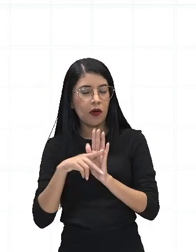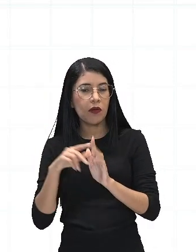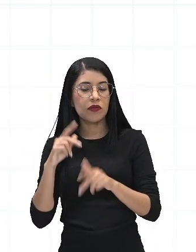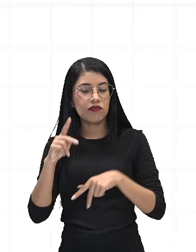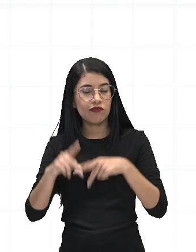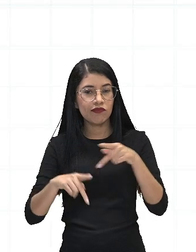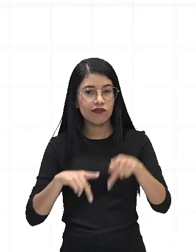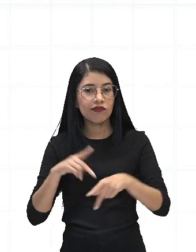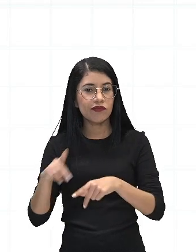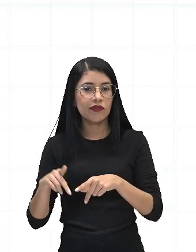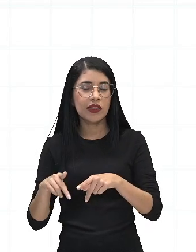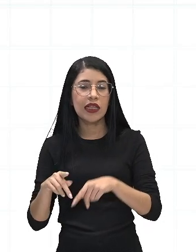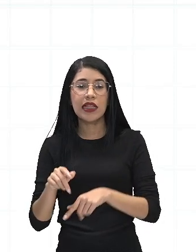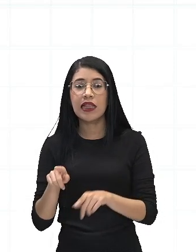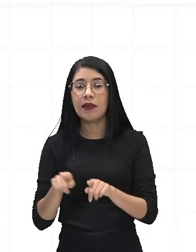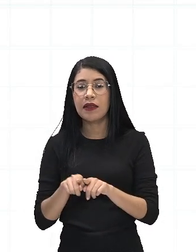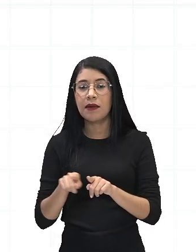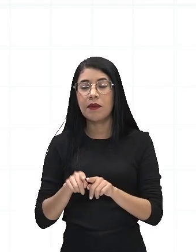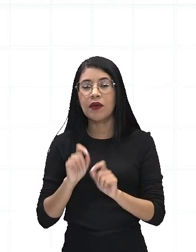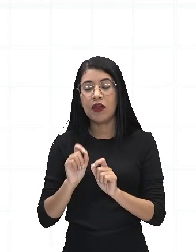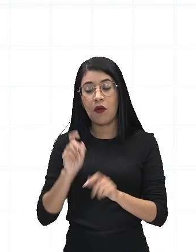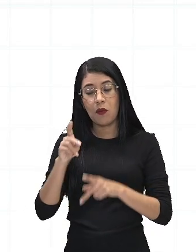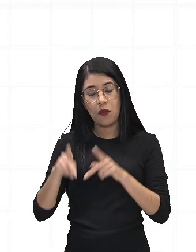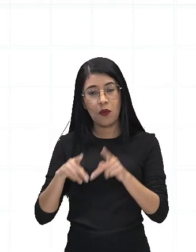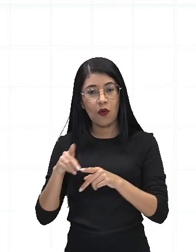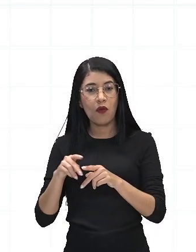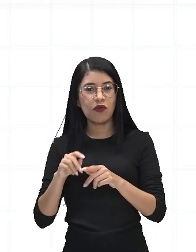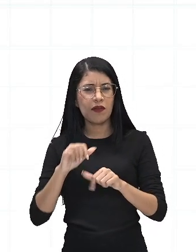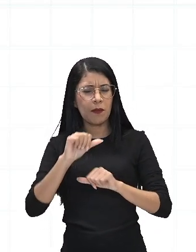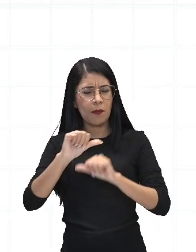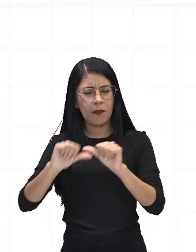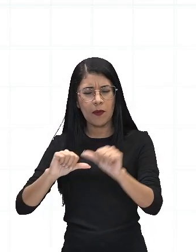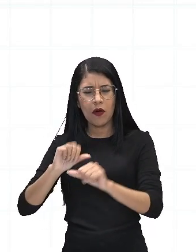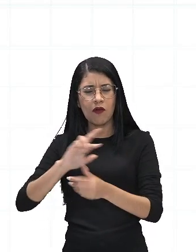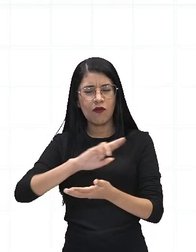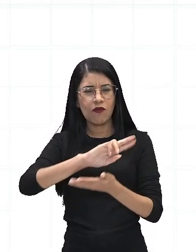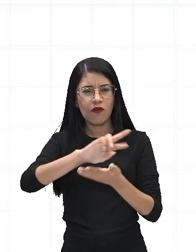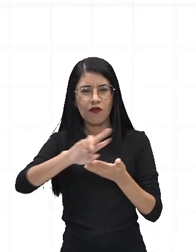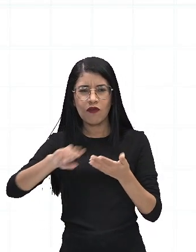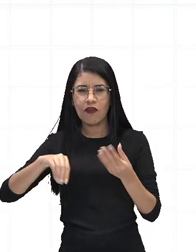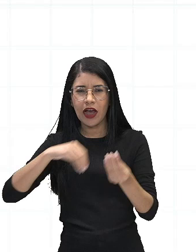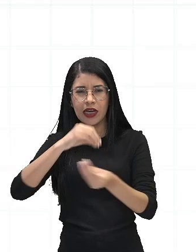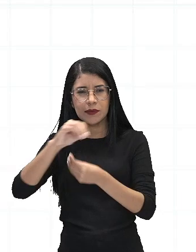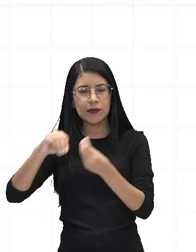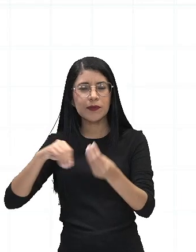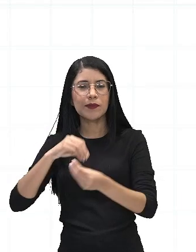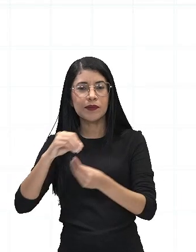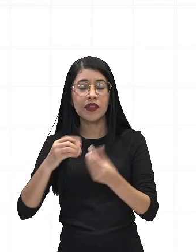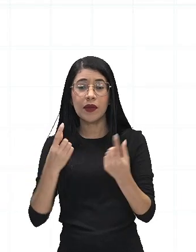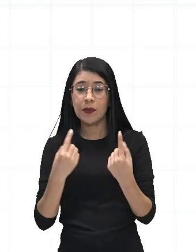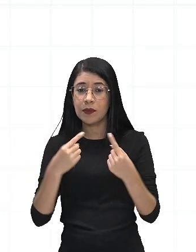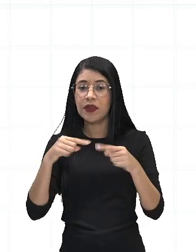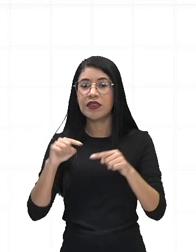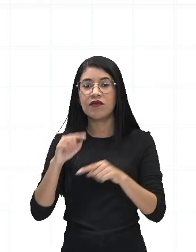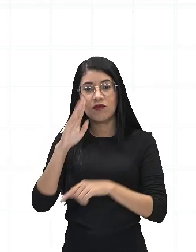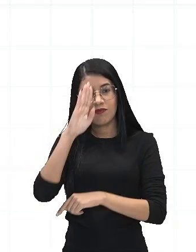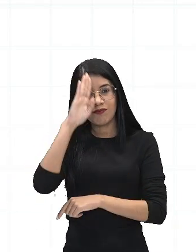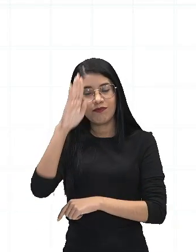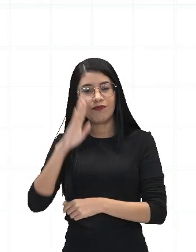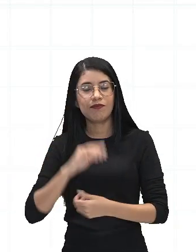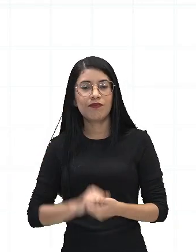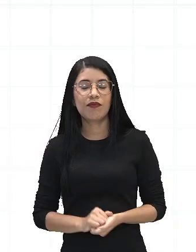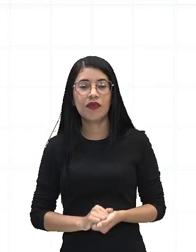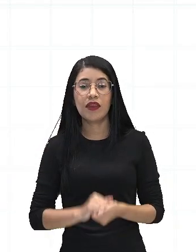seu povo, ainda mais um povo tão heterogêneo quanto o brasileiro, é um desafio e tanto.